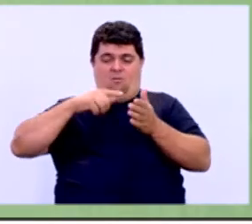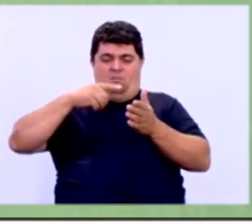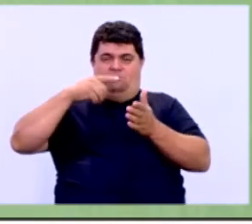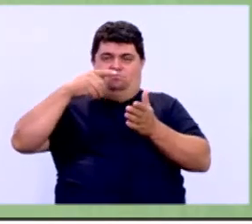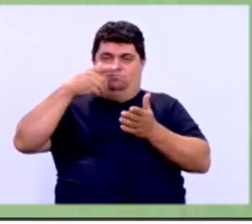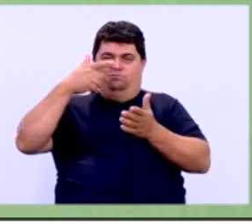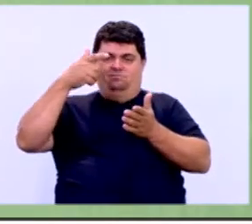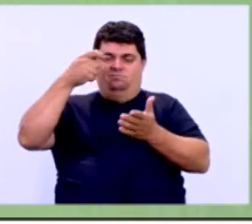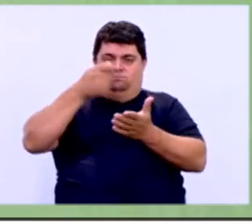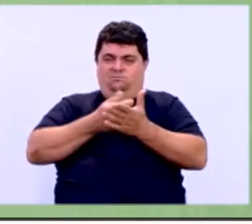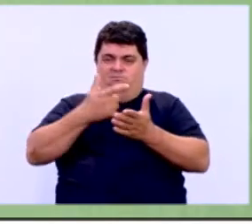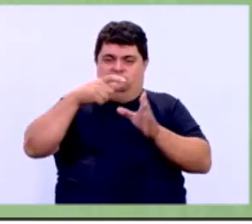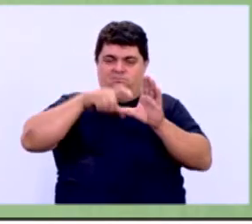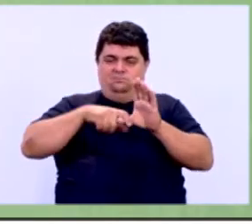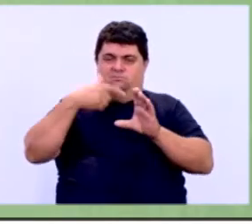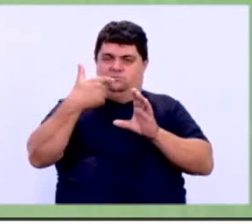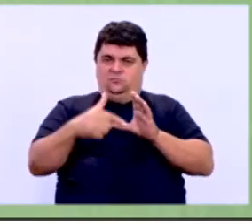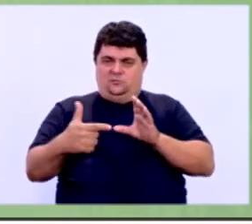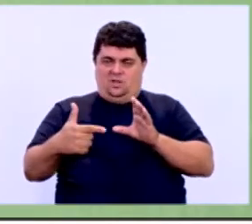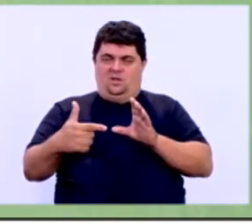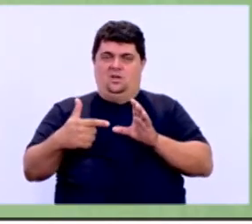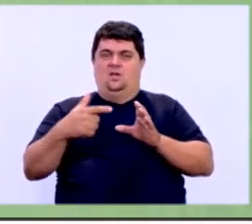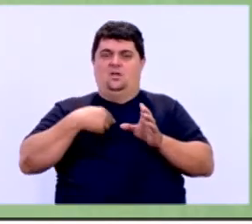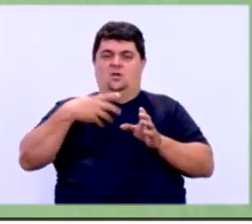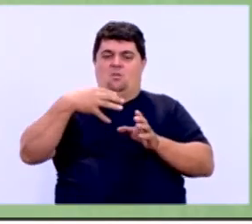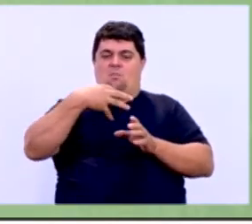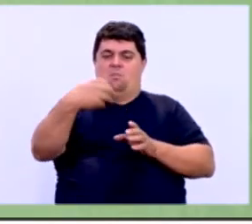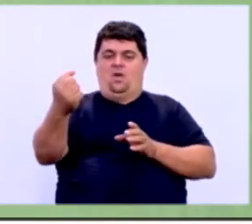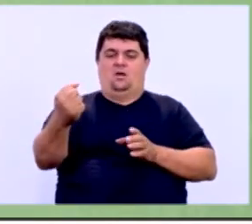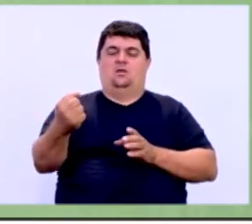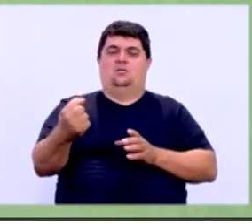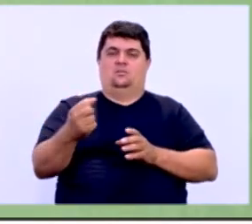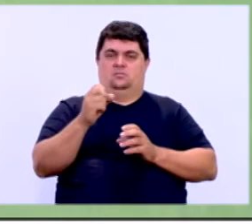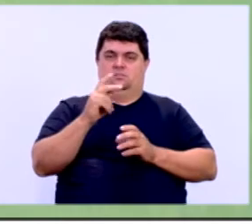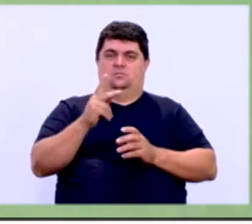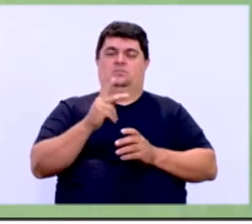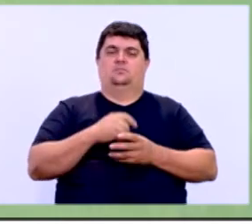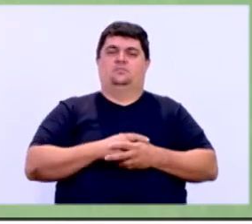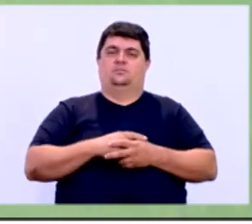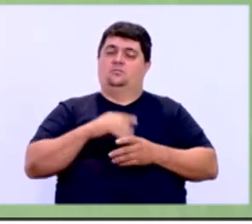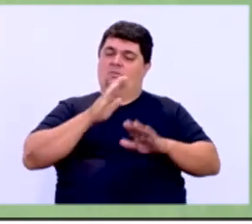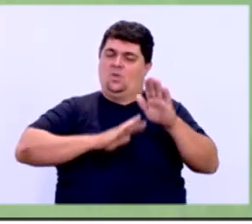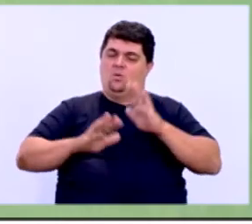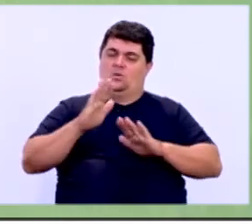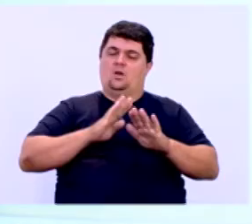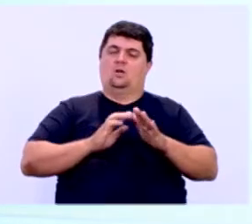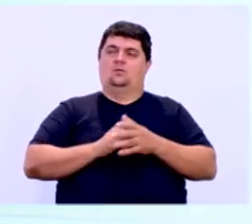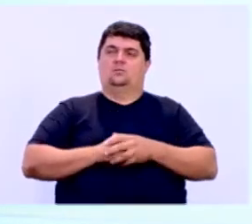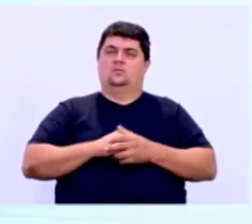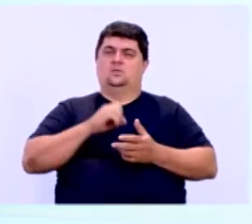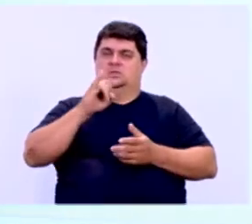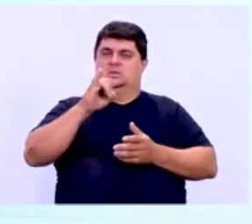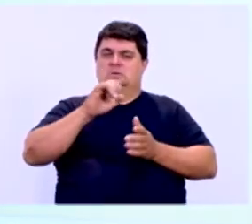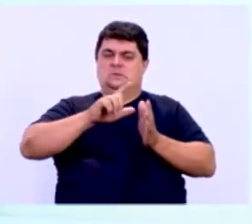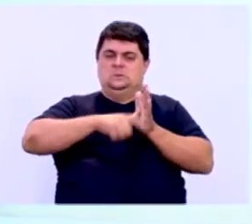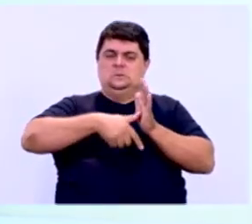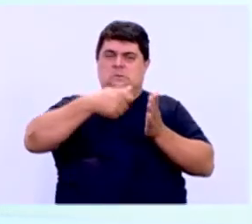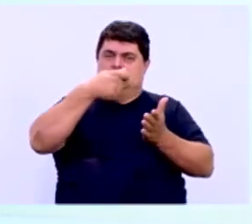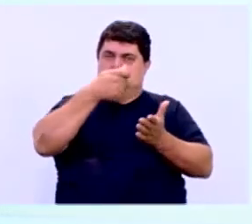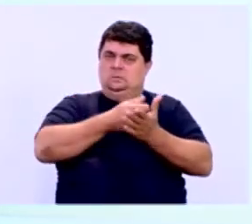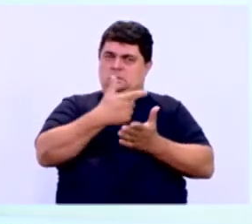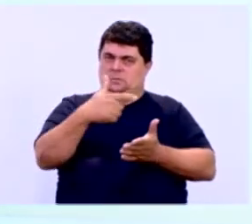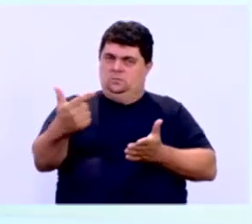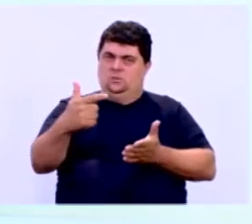como garantias máquinas da sua empresa. Tá? Então, cuidado, que se você não saldar